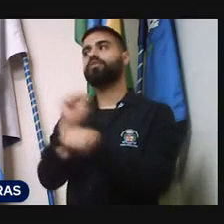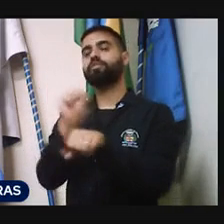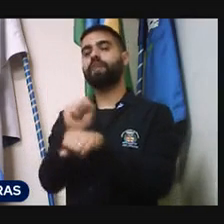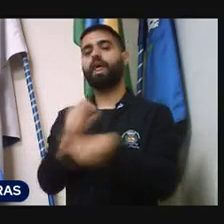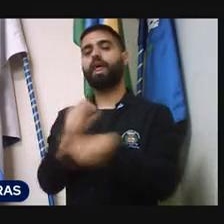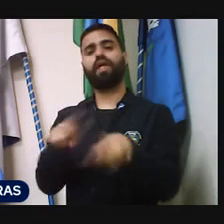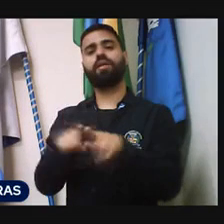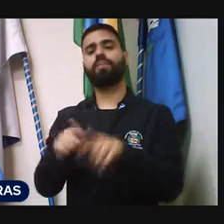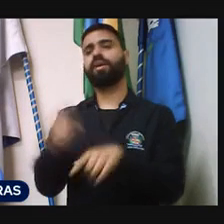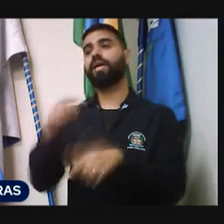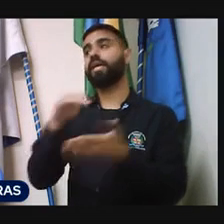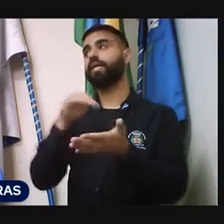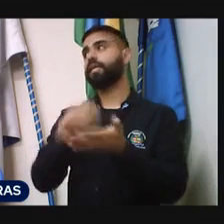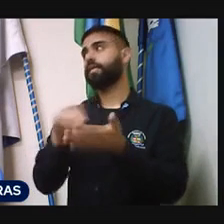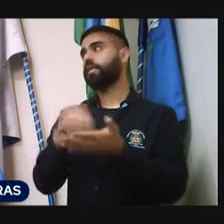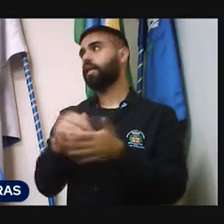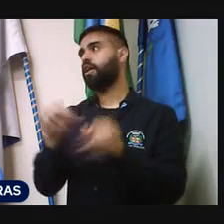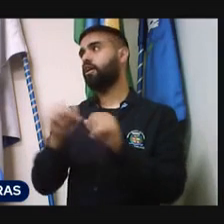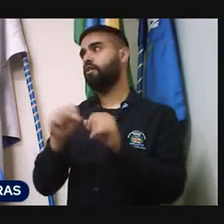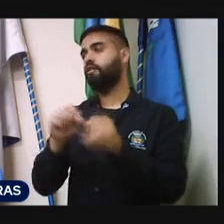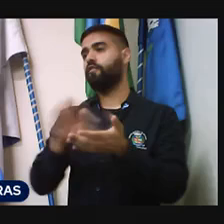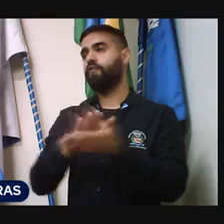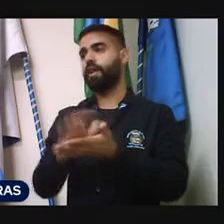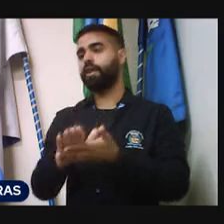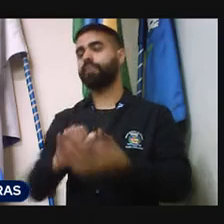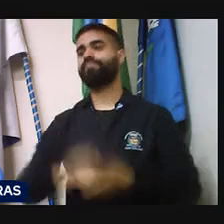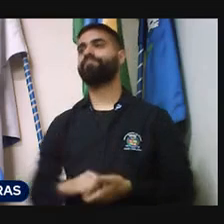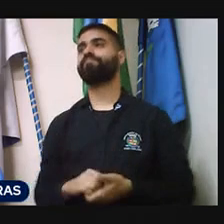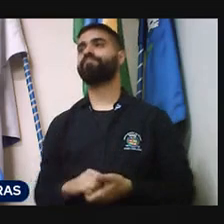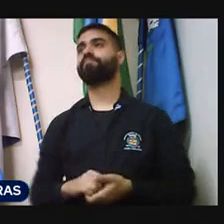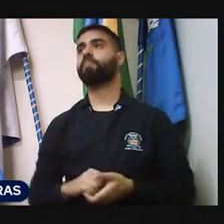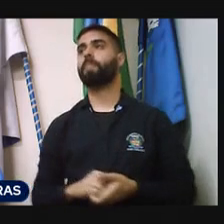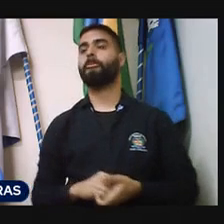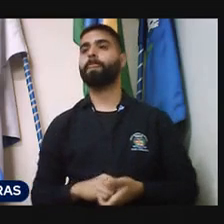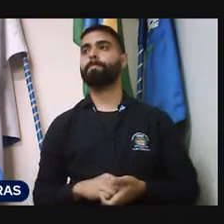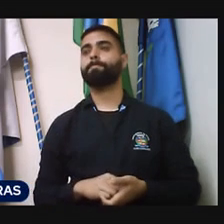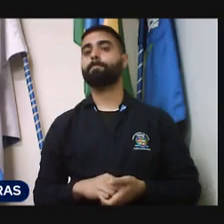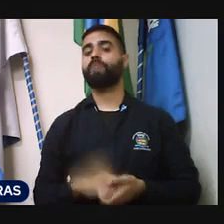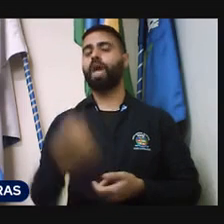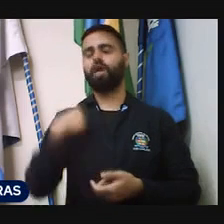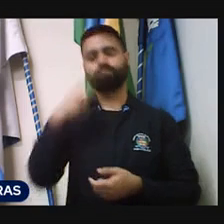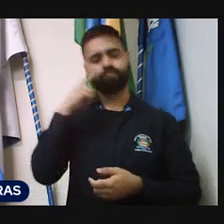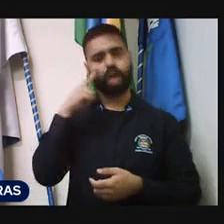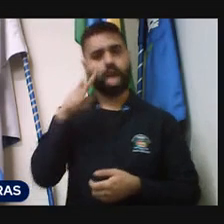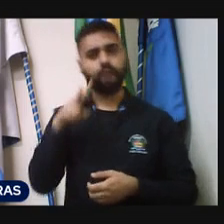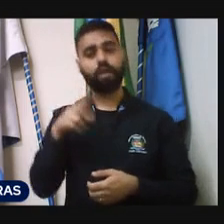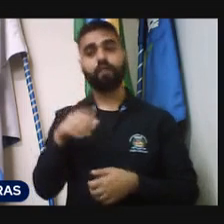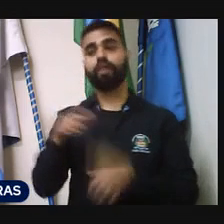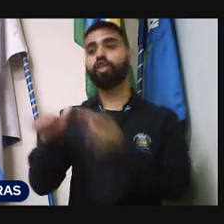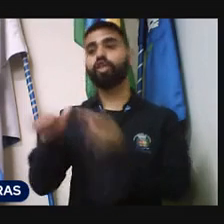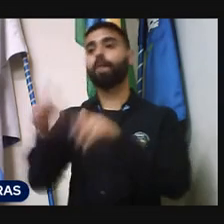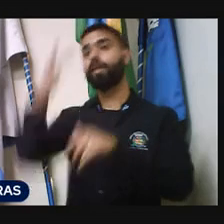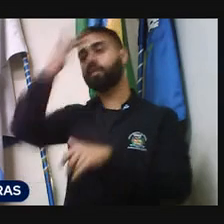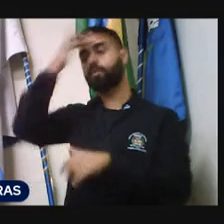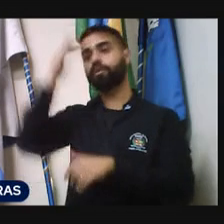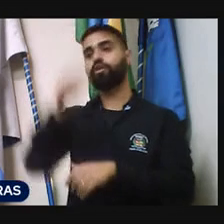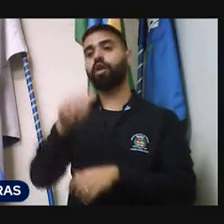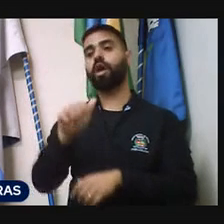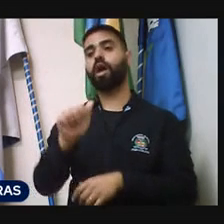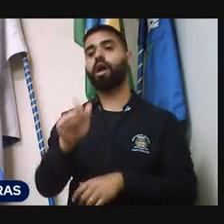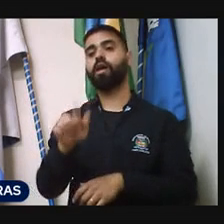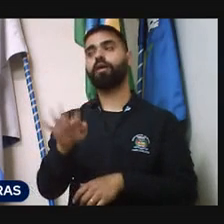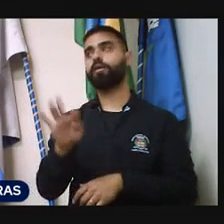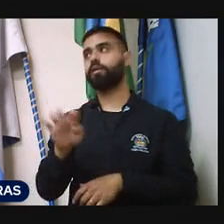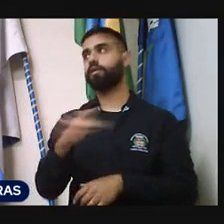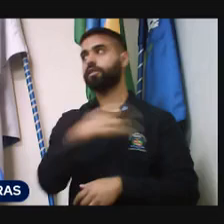esperando esperando e a secretaria não toma atitude que deve Então vou acompanhar de perto o chamamento dos agentes de